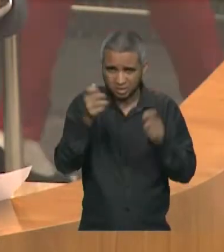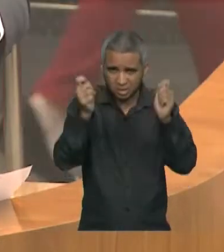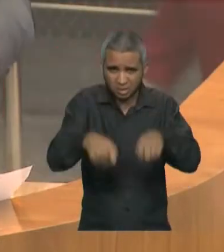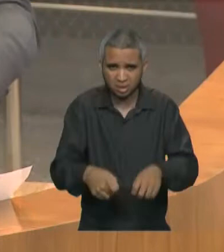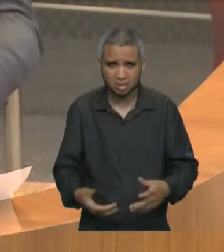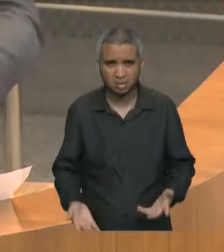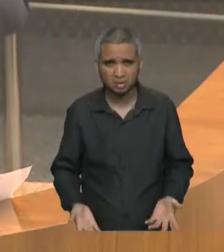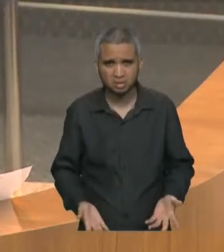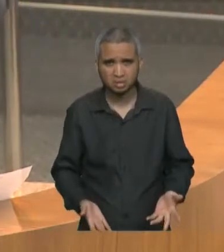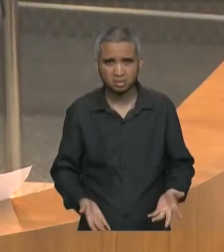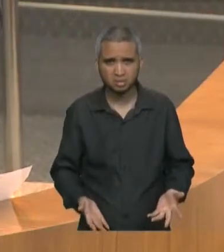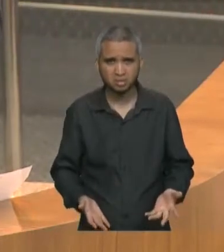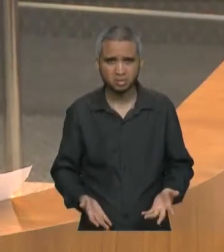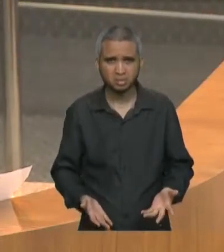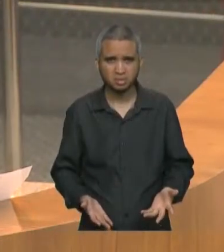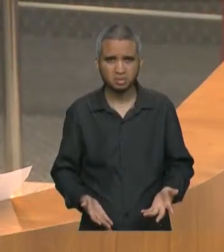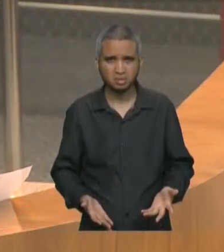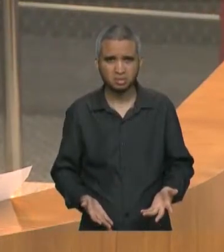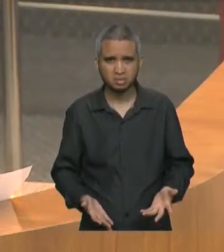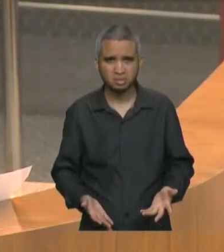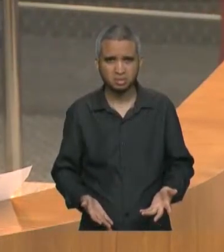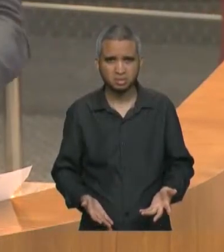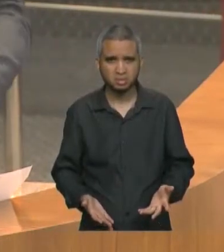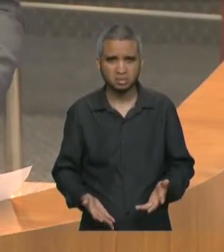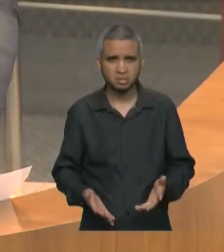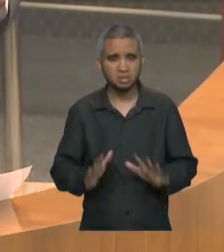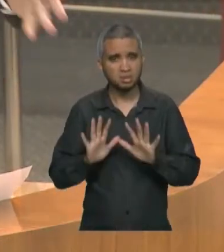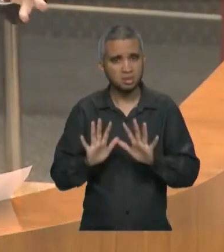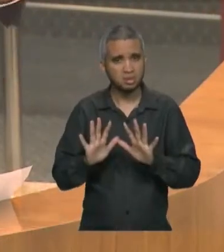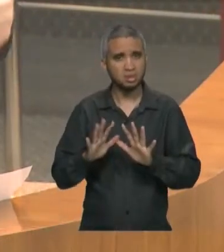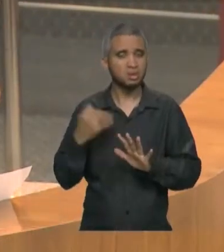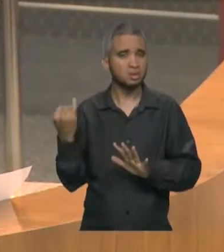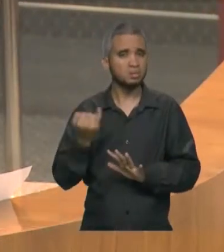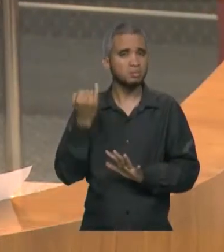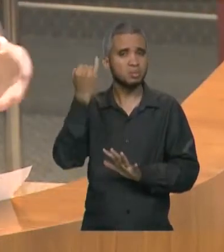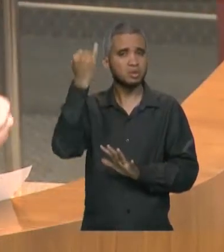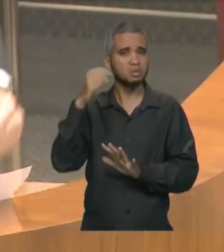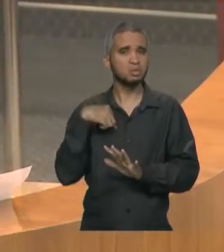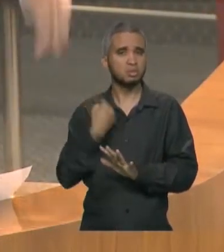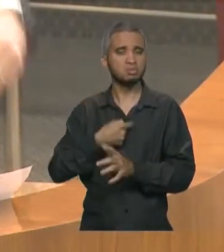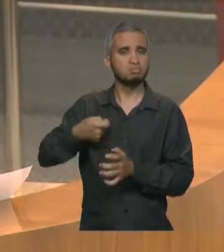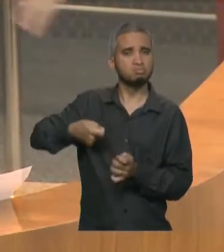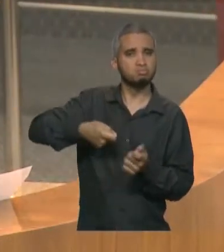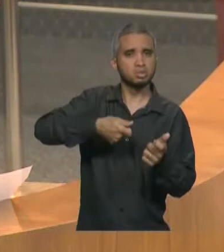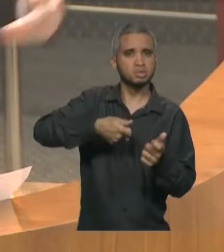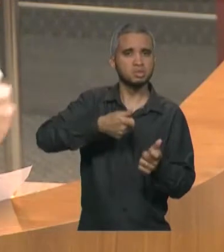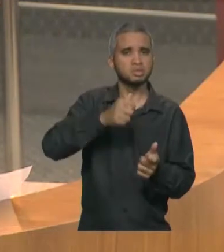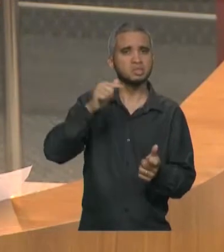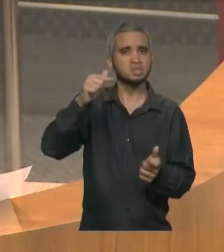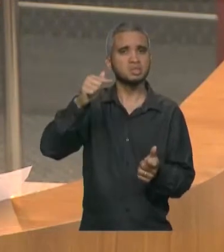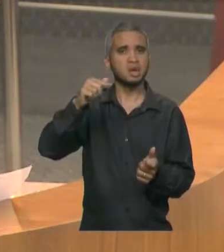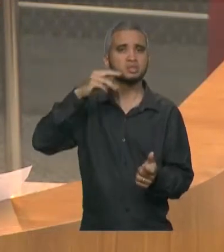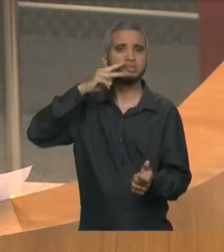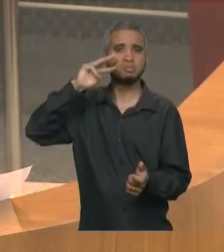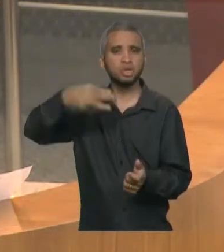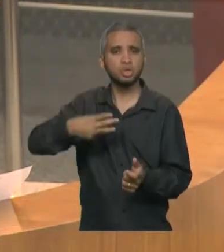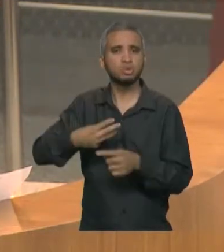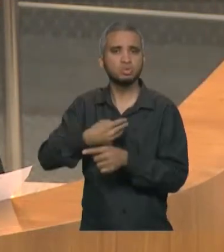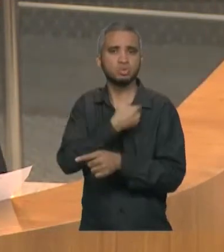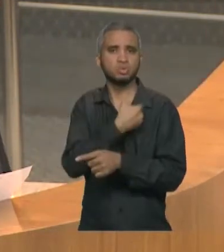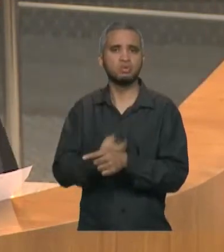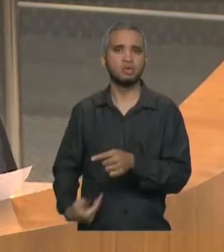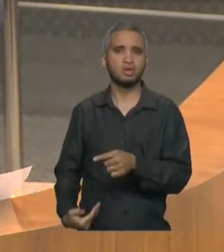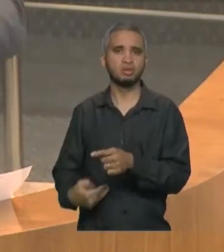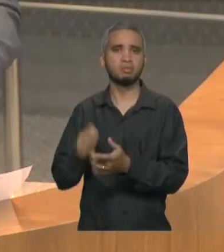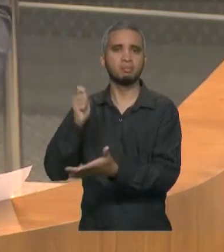Ou é mais importante deixar lá 10% a mais, 7 milhões, para o governador fazer comunicação, porque é isso que ele